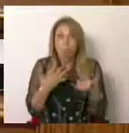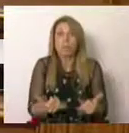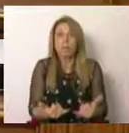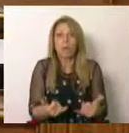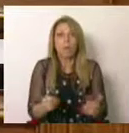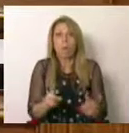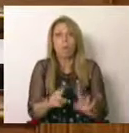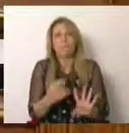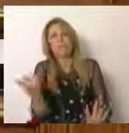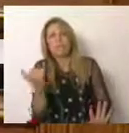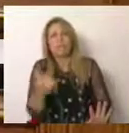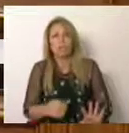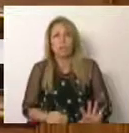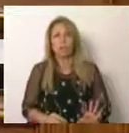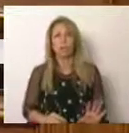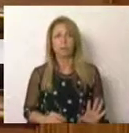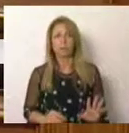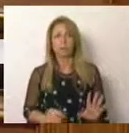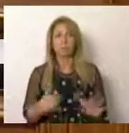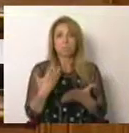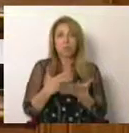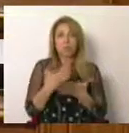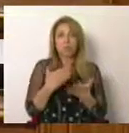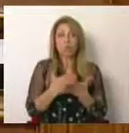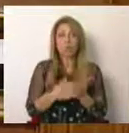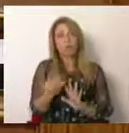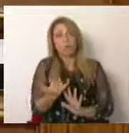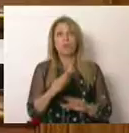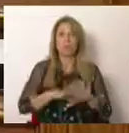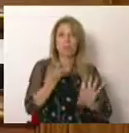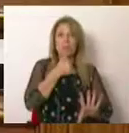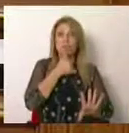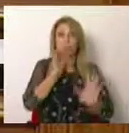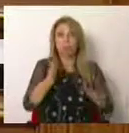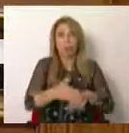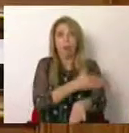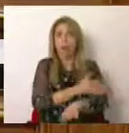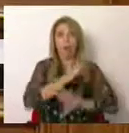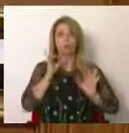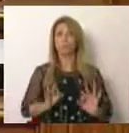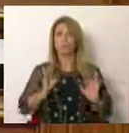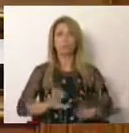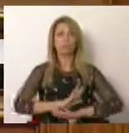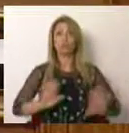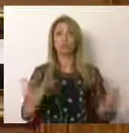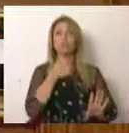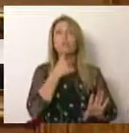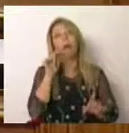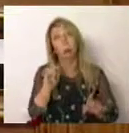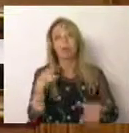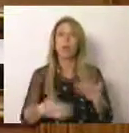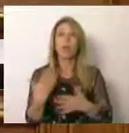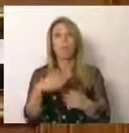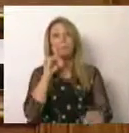para fingir estudos, digamos assim, sobre decisões que já estão previamente tomadas. E aí é sempre o ritmo do costume.